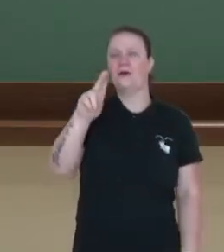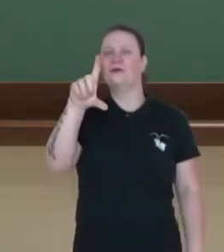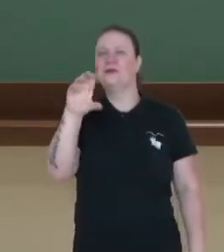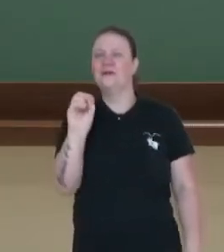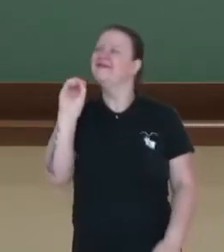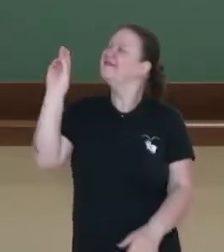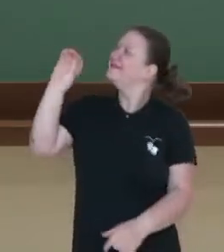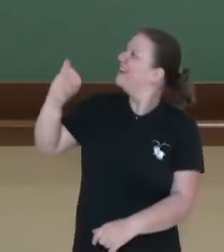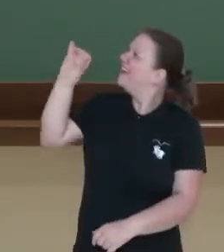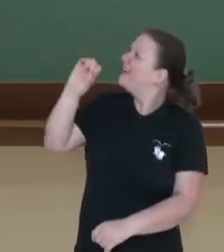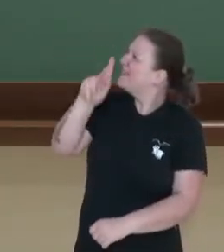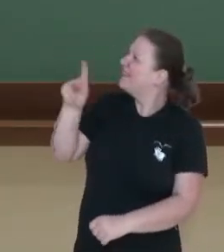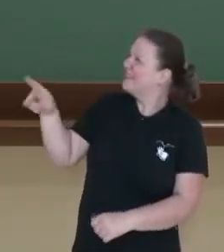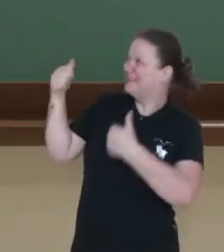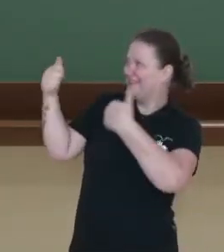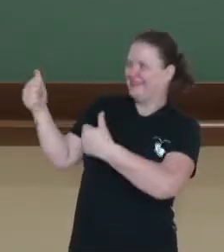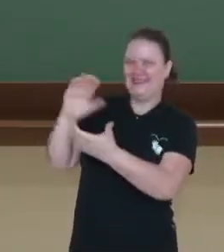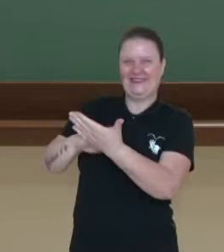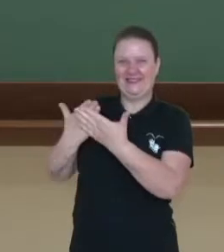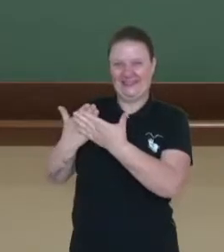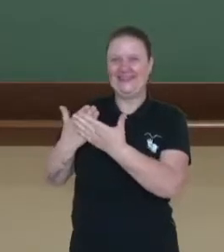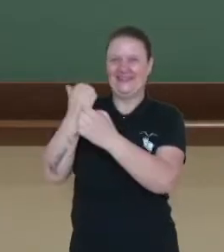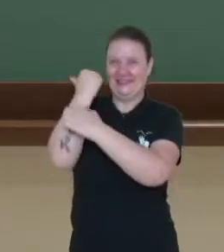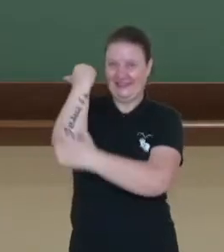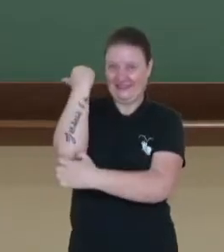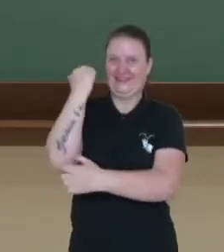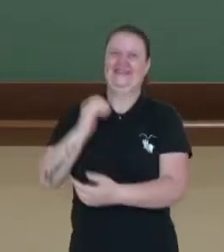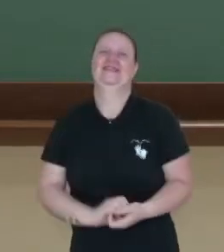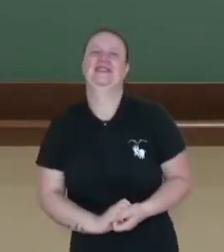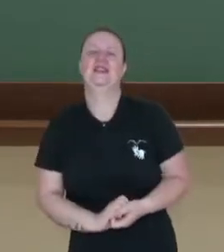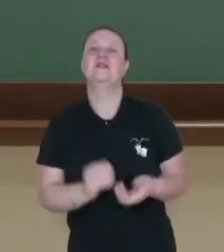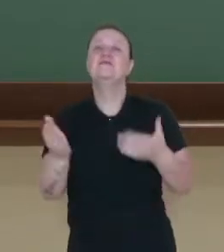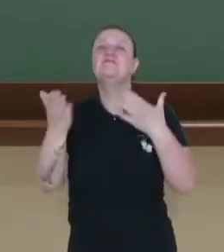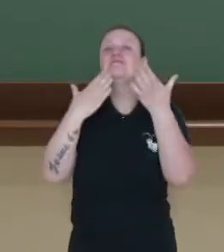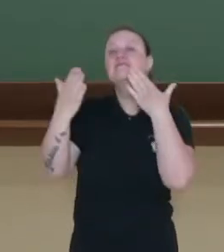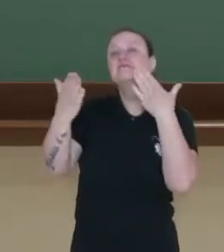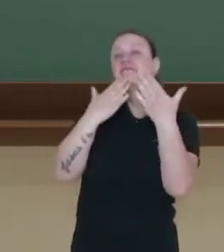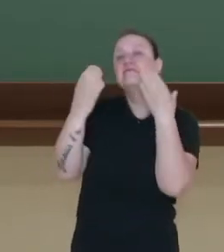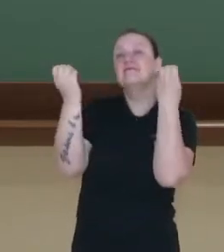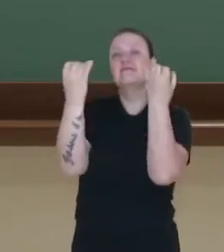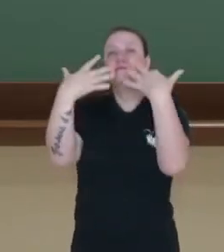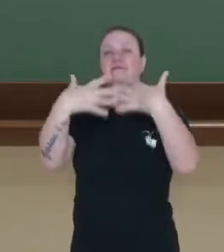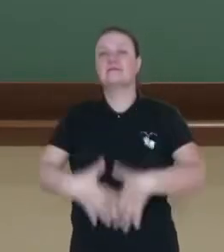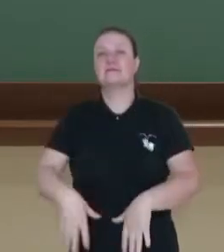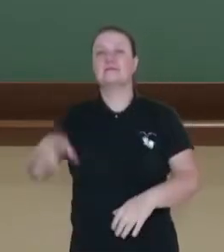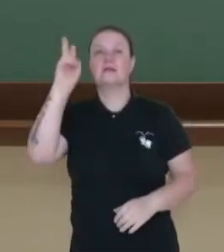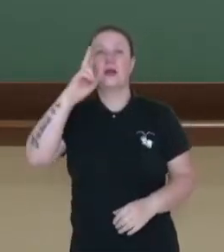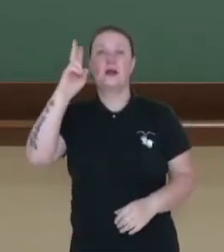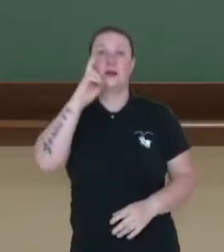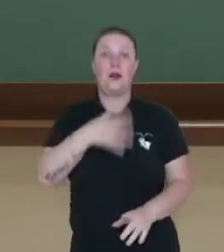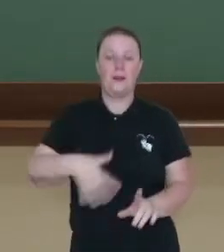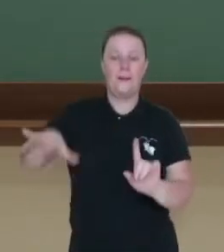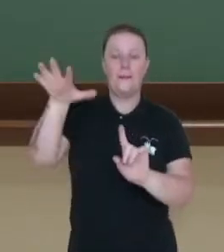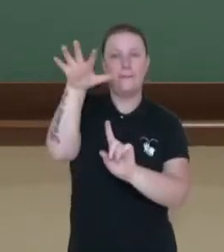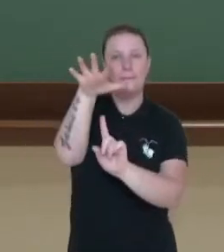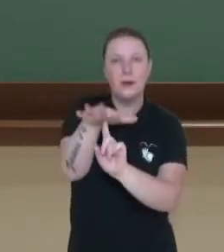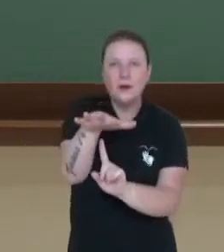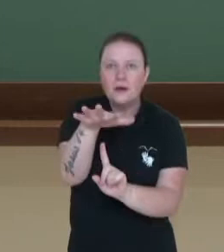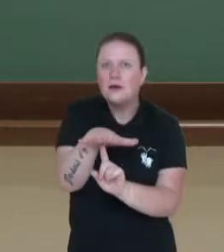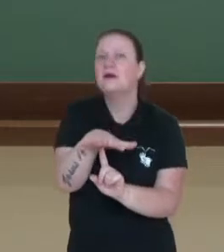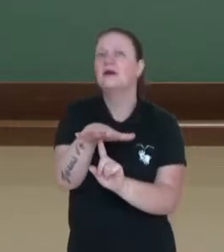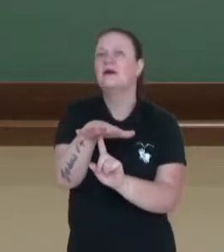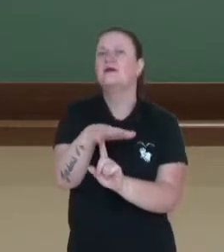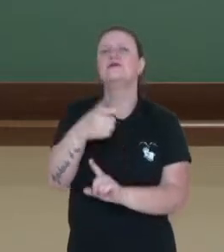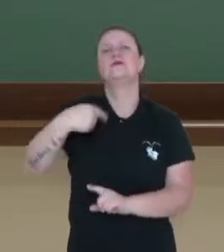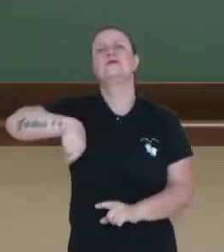nossa querida intérprete, tudo bem, Cláudia? Vamos conversar com vocês sobre história do Paraná, a história do